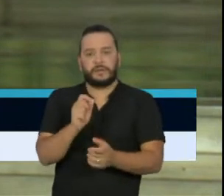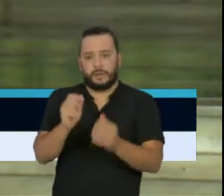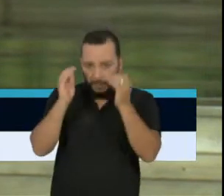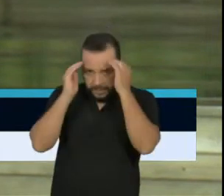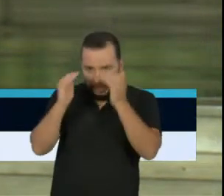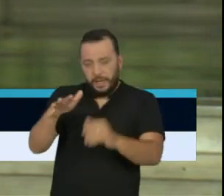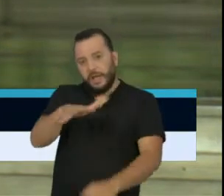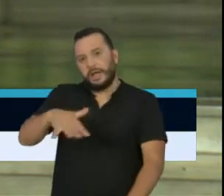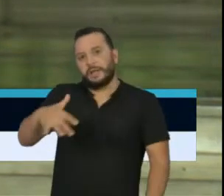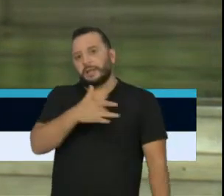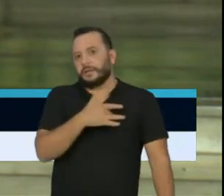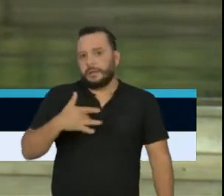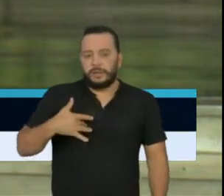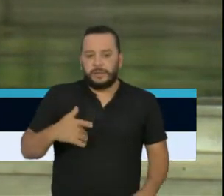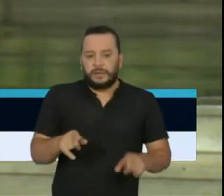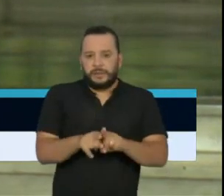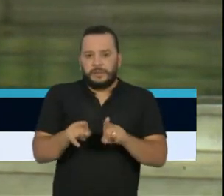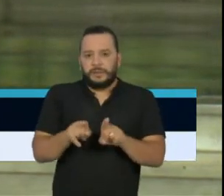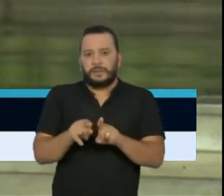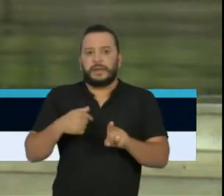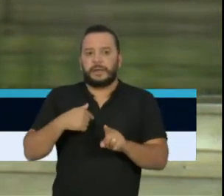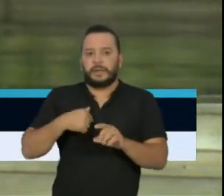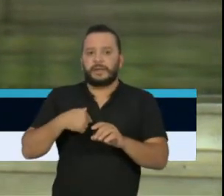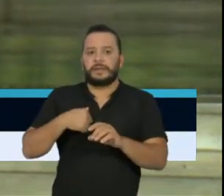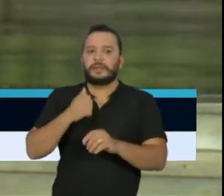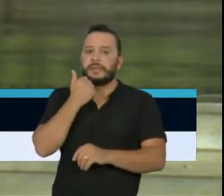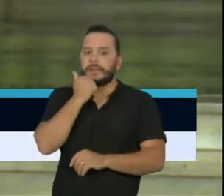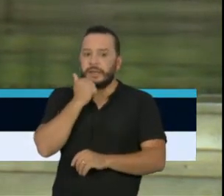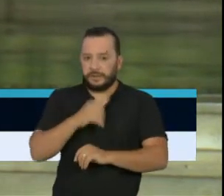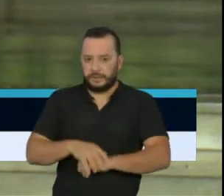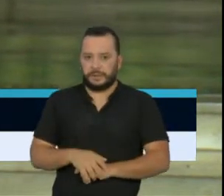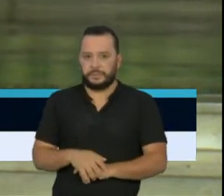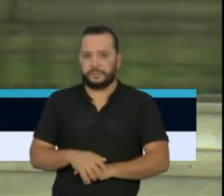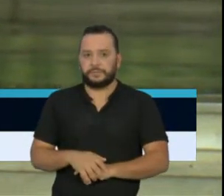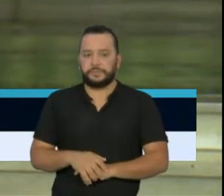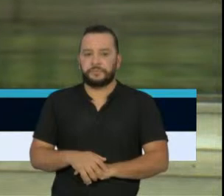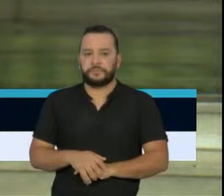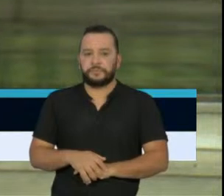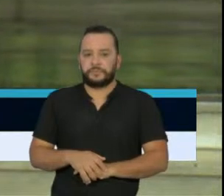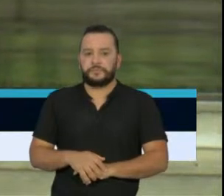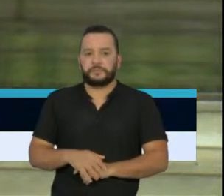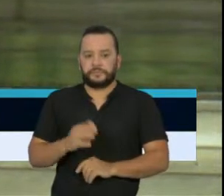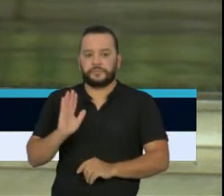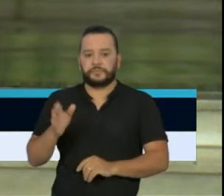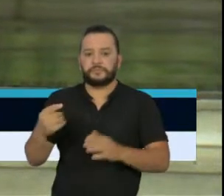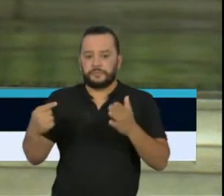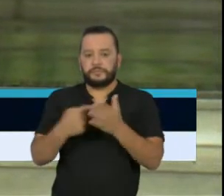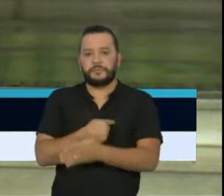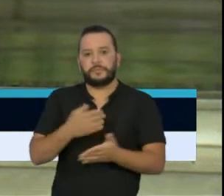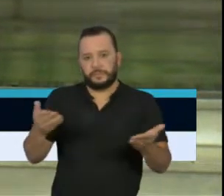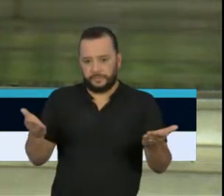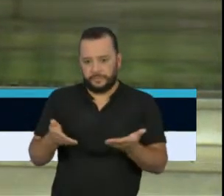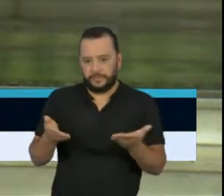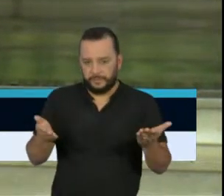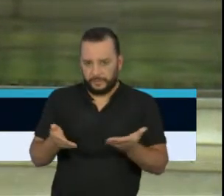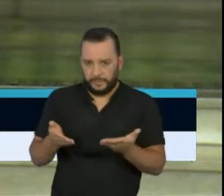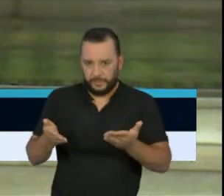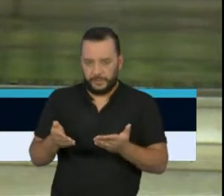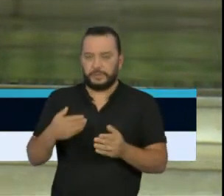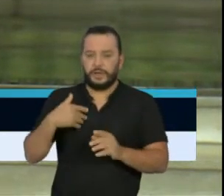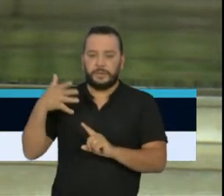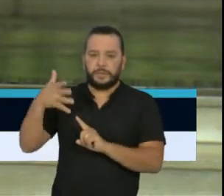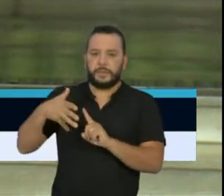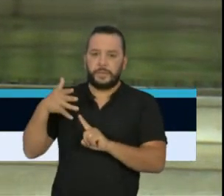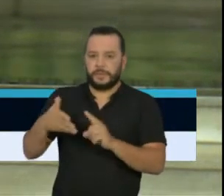na saúde e na ciência. São estas as perguntas de hoje e a coletiva de hoje. Eu